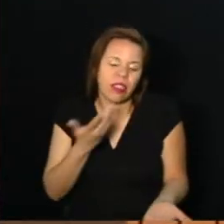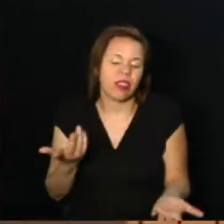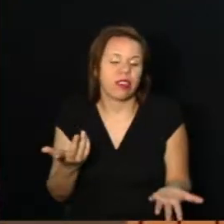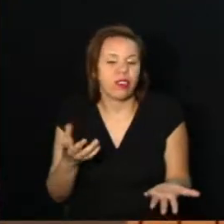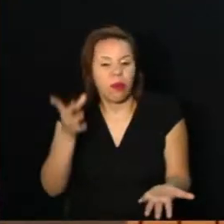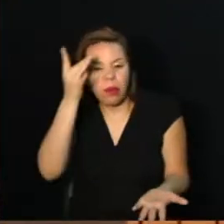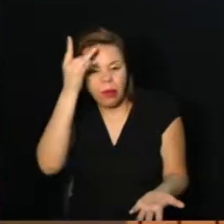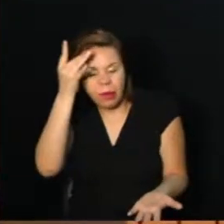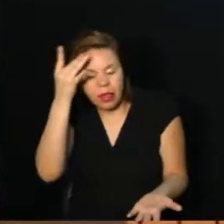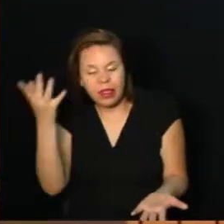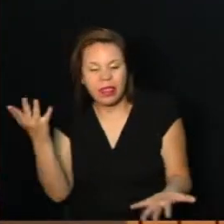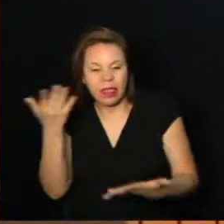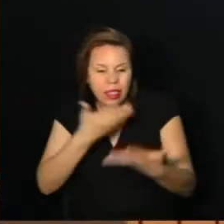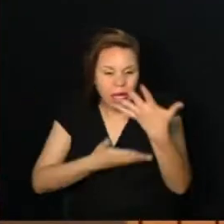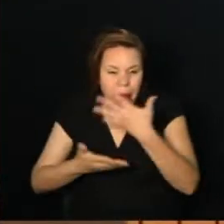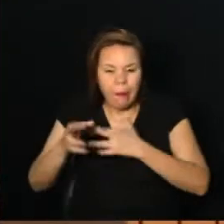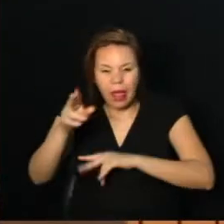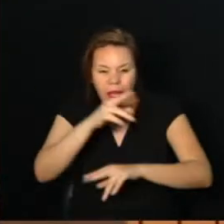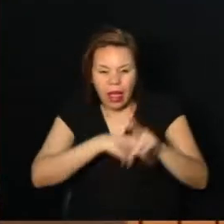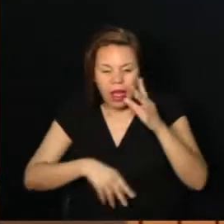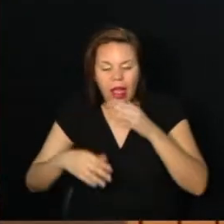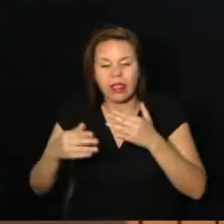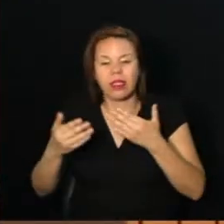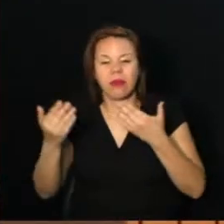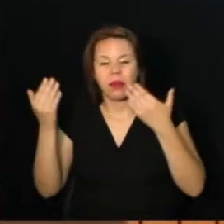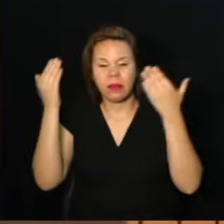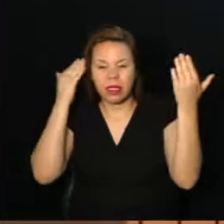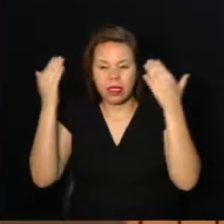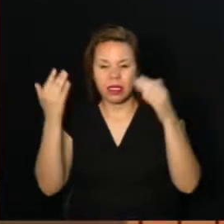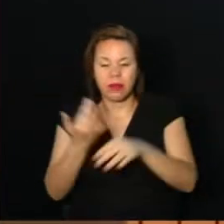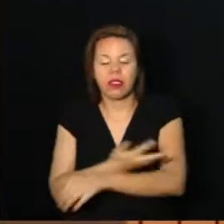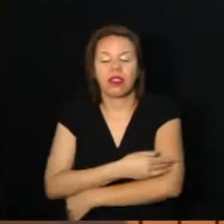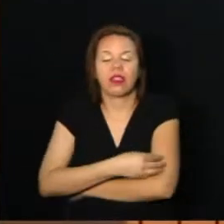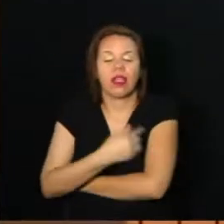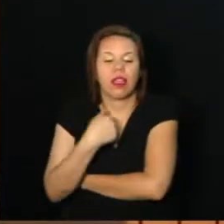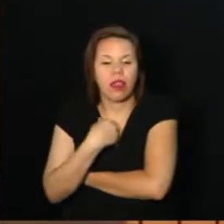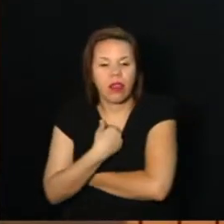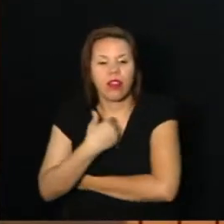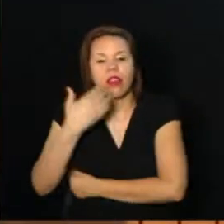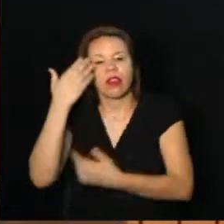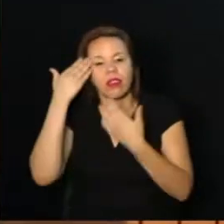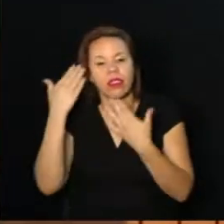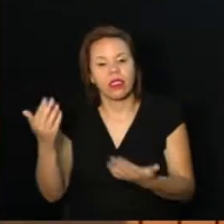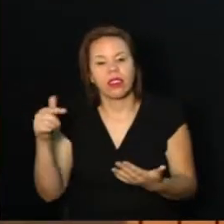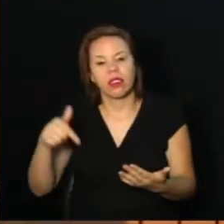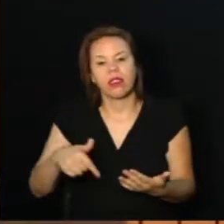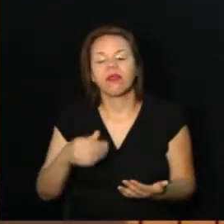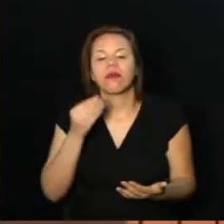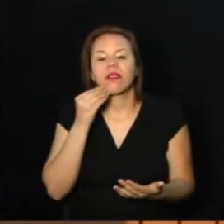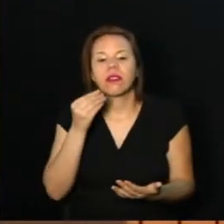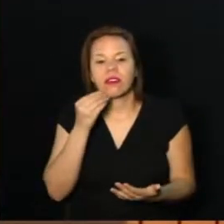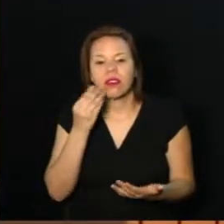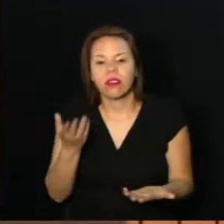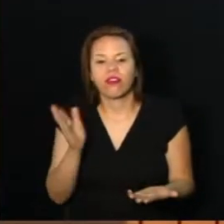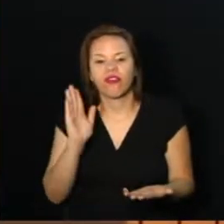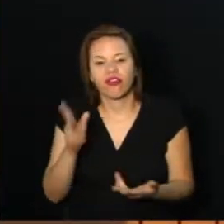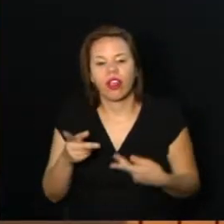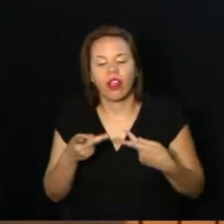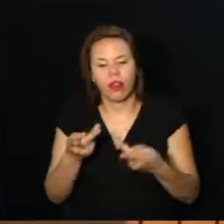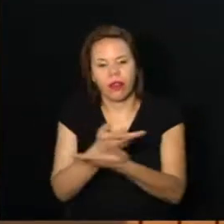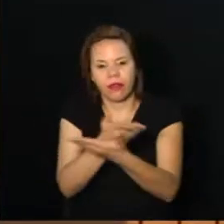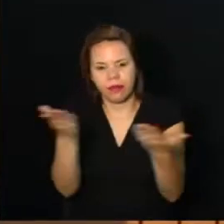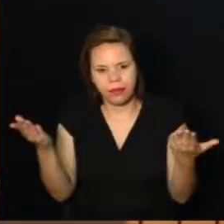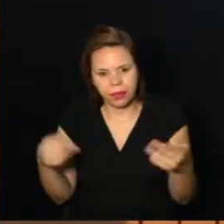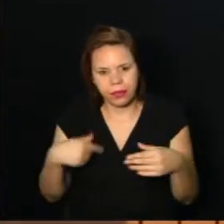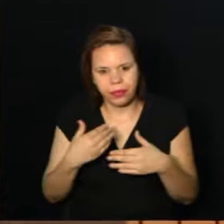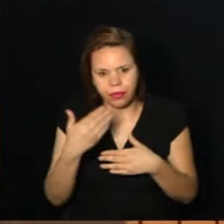aprendizagem, mas psíquica e emocional. Então, em nome da ABNEP, eu agradeço essa oportunidade e também já convido vocês